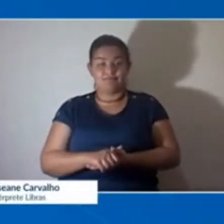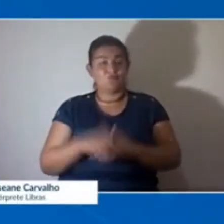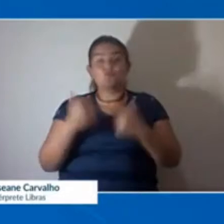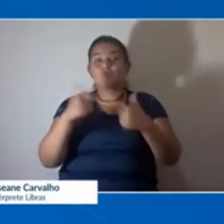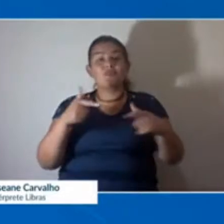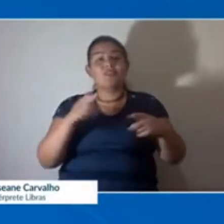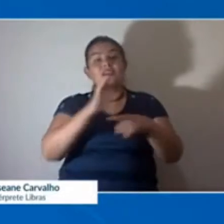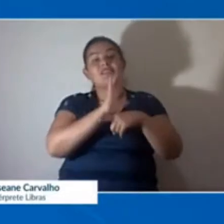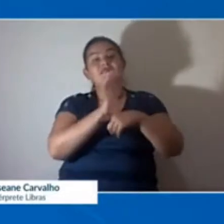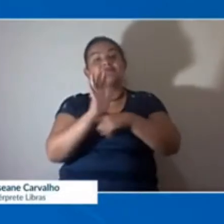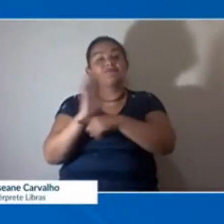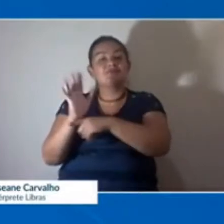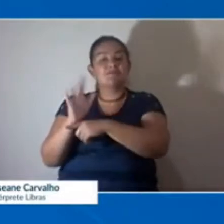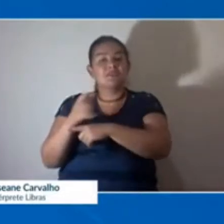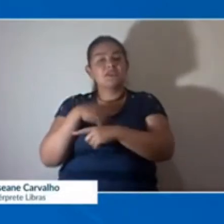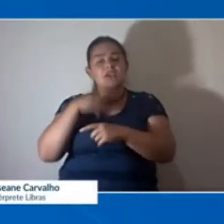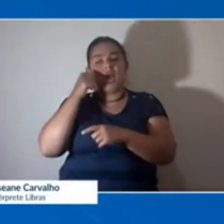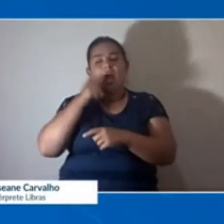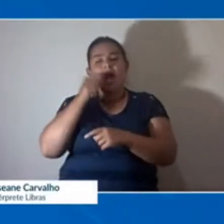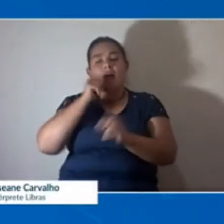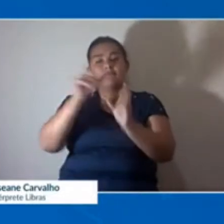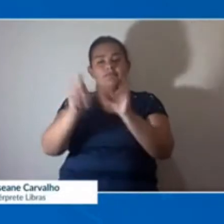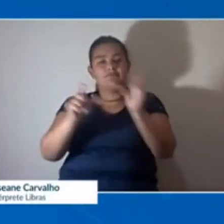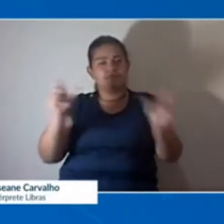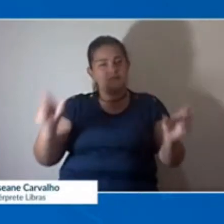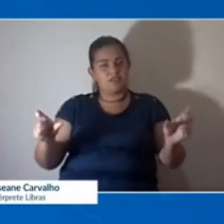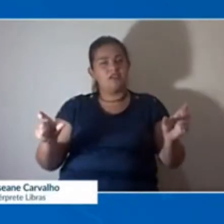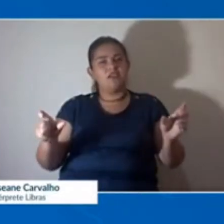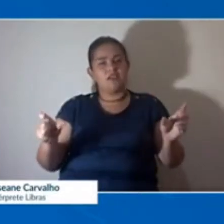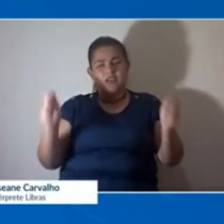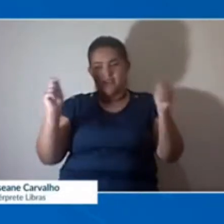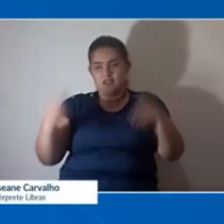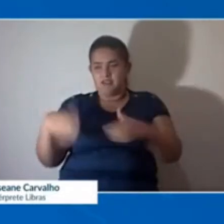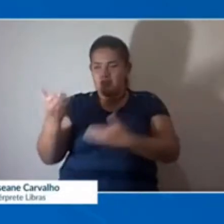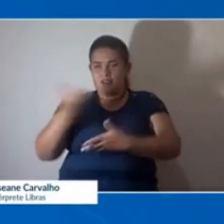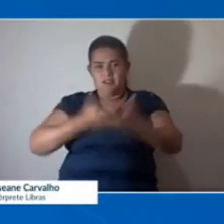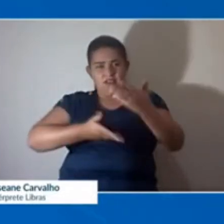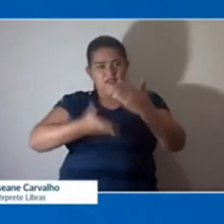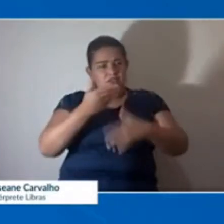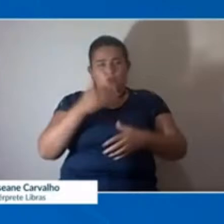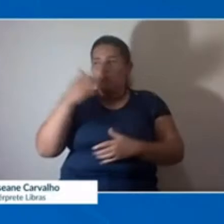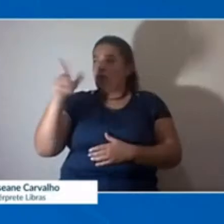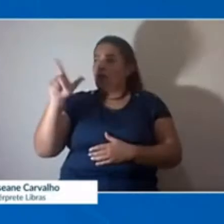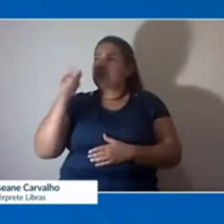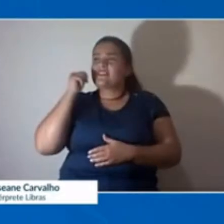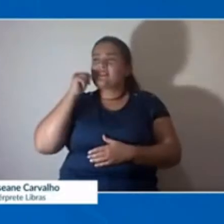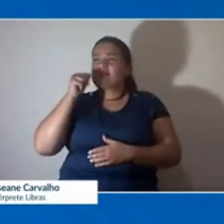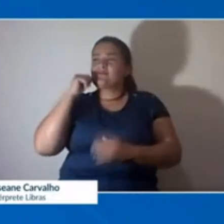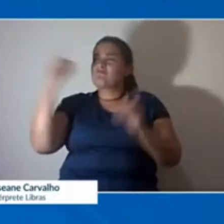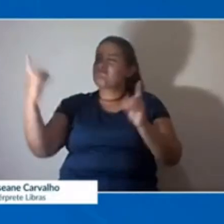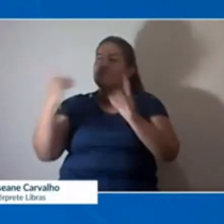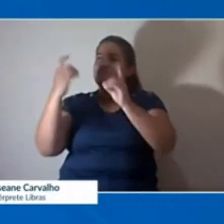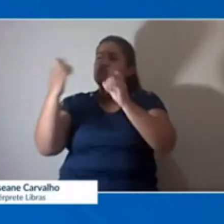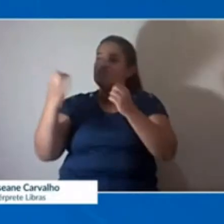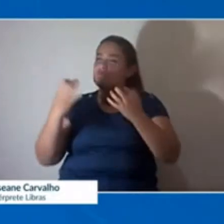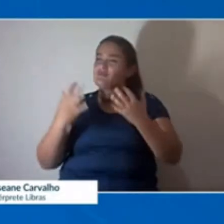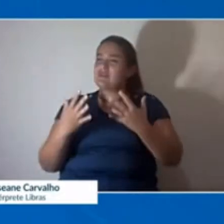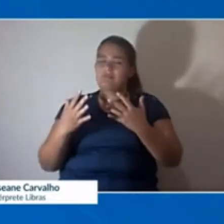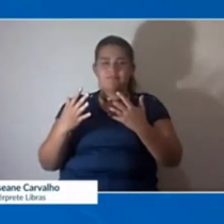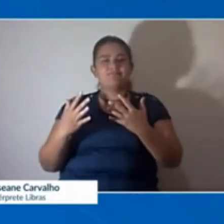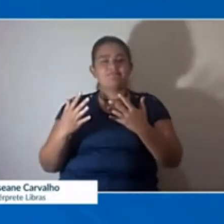que personagens femininas consigam dialogar com outras personagens femininas que não seja por